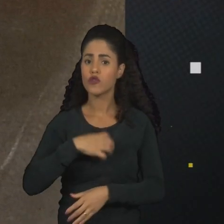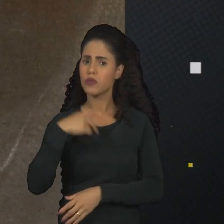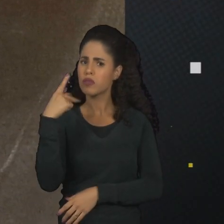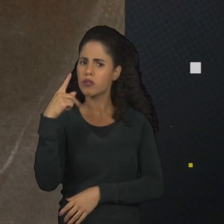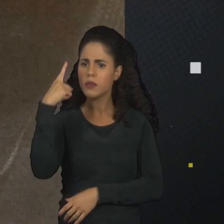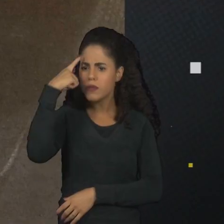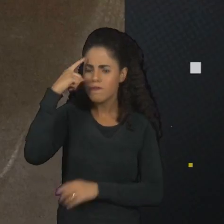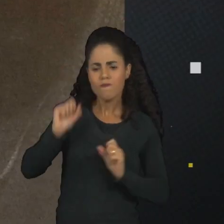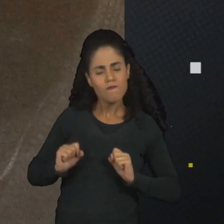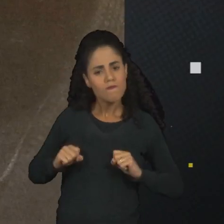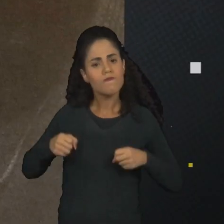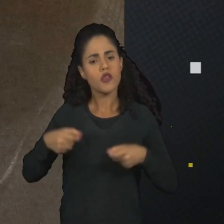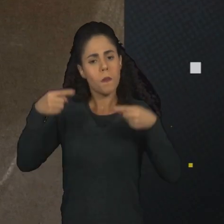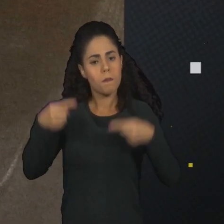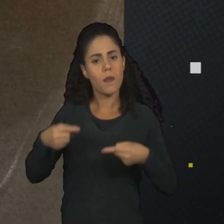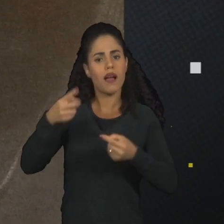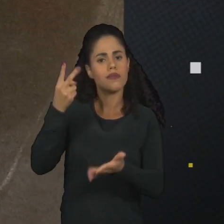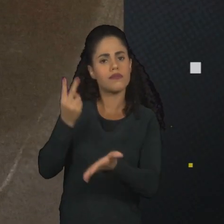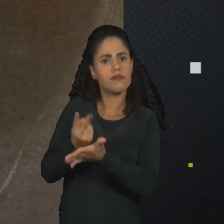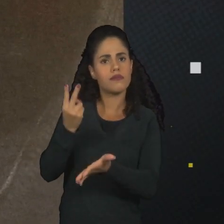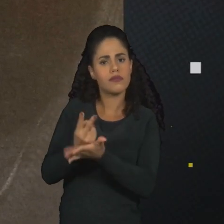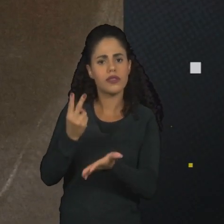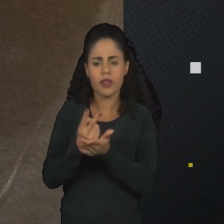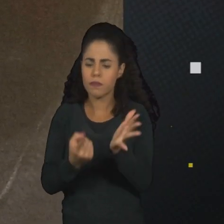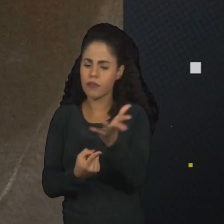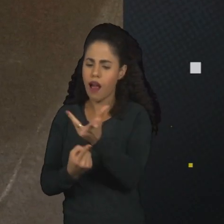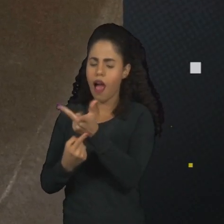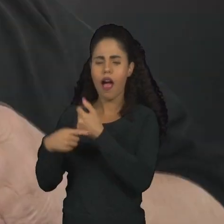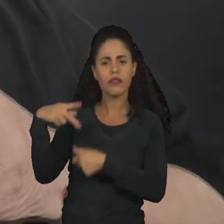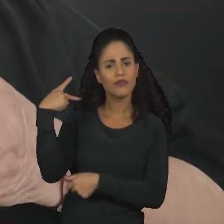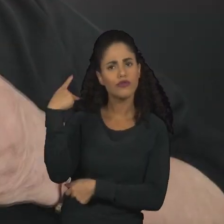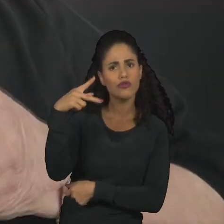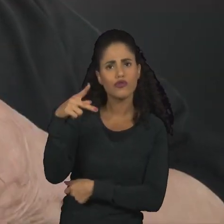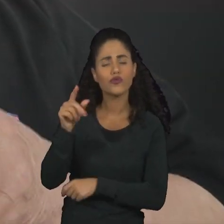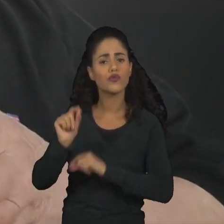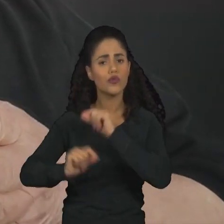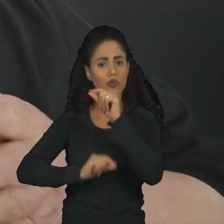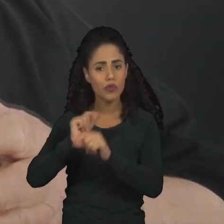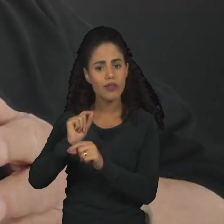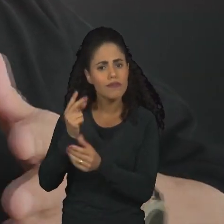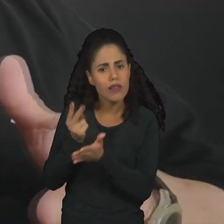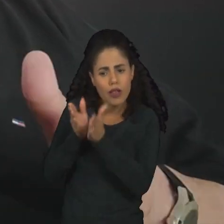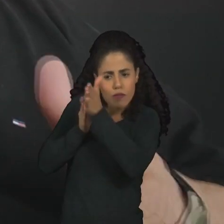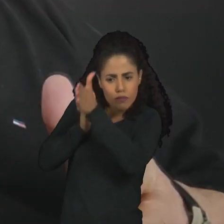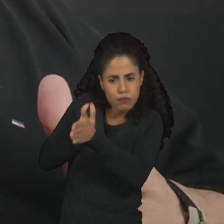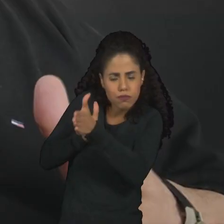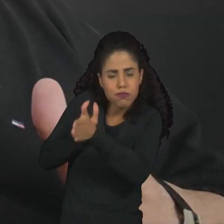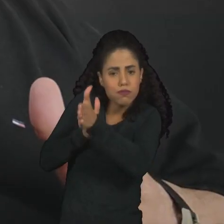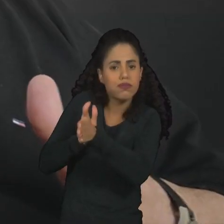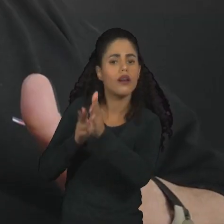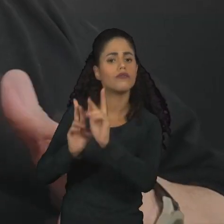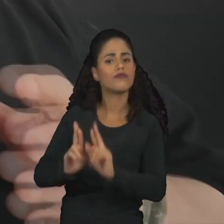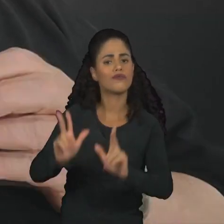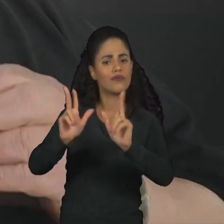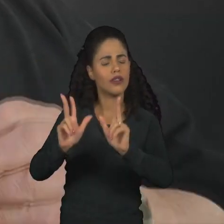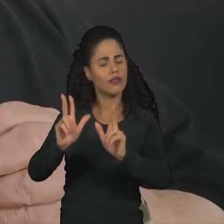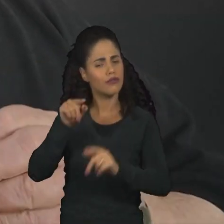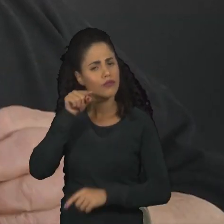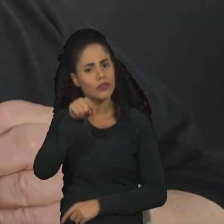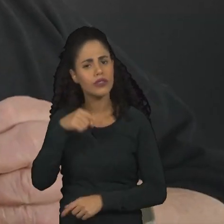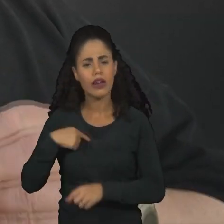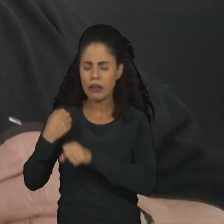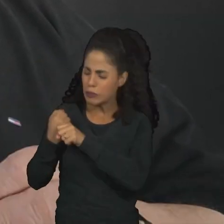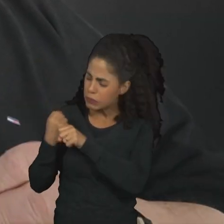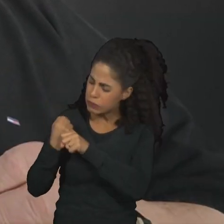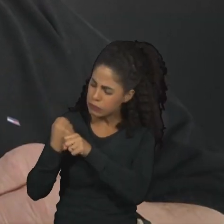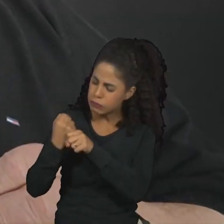você enfrenta cada vez a sua arte como sendo um percurso do teu destino. Tantos anos